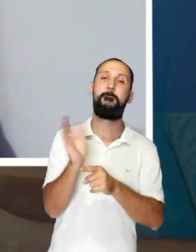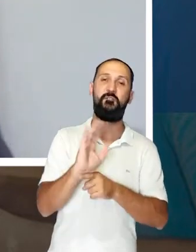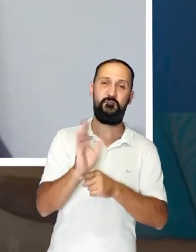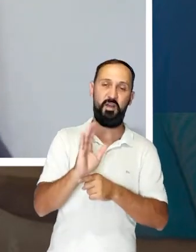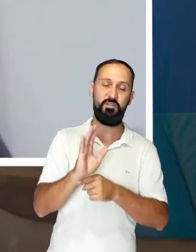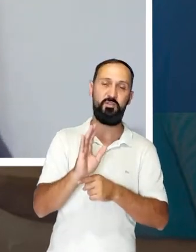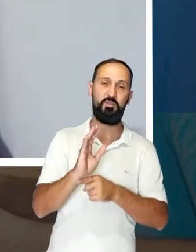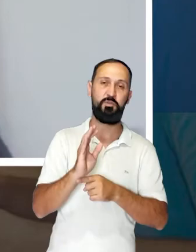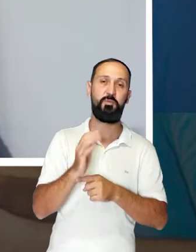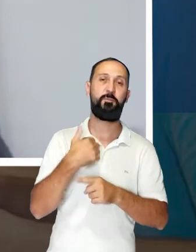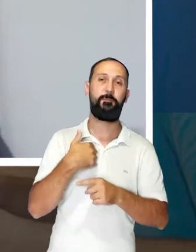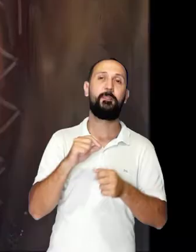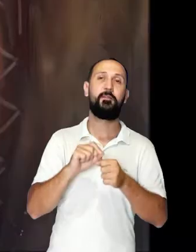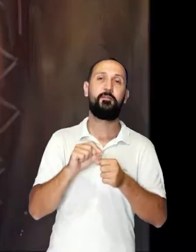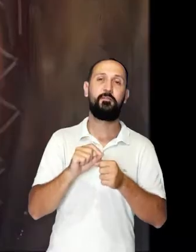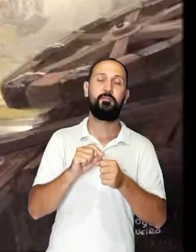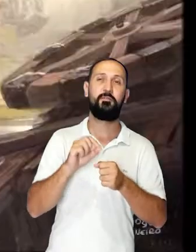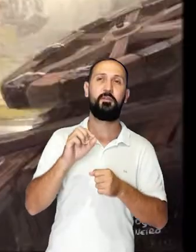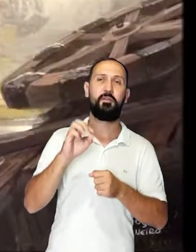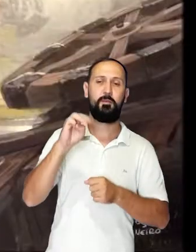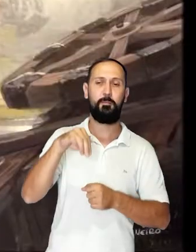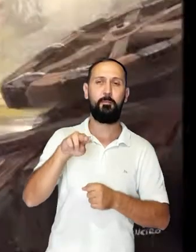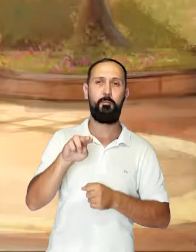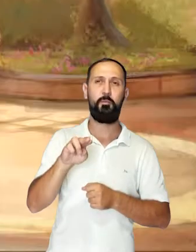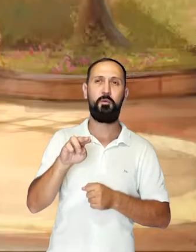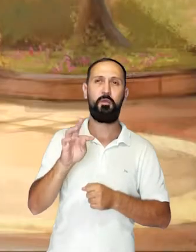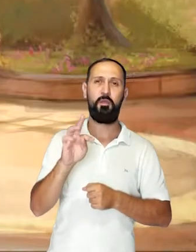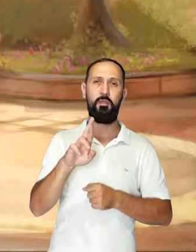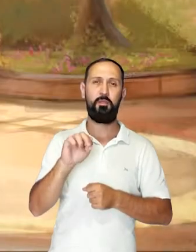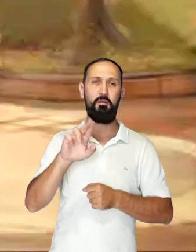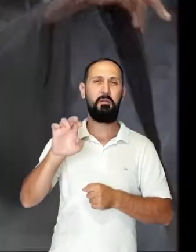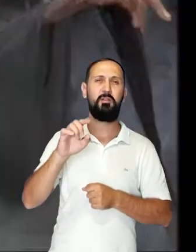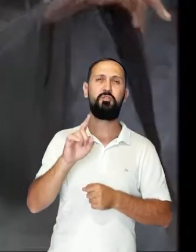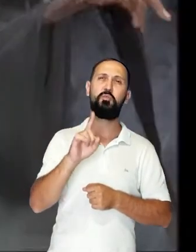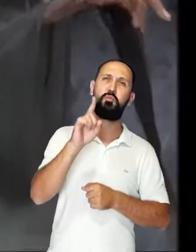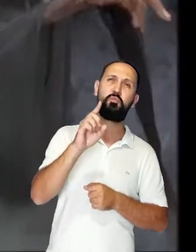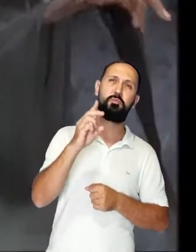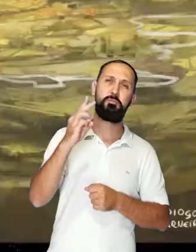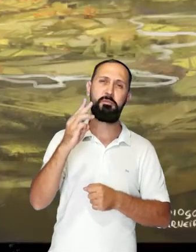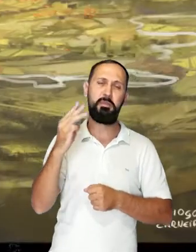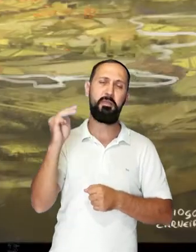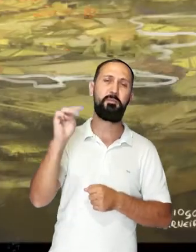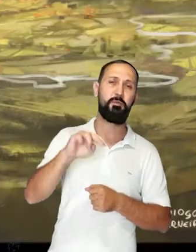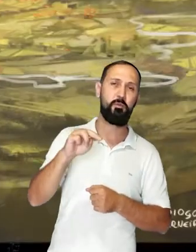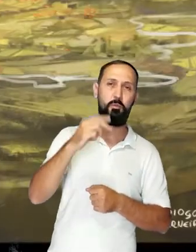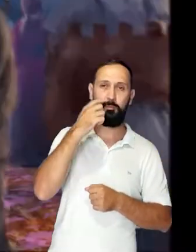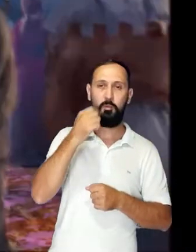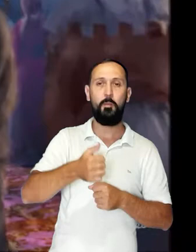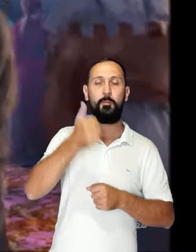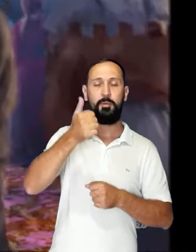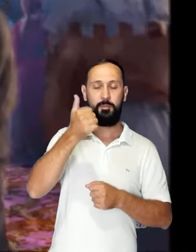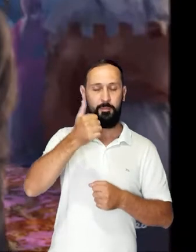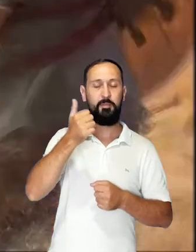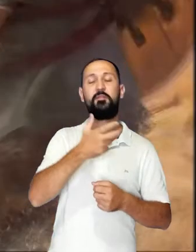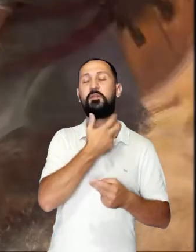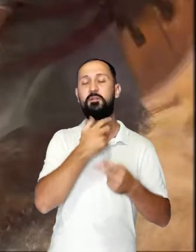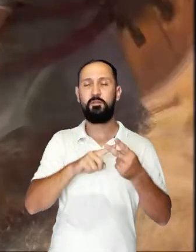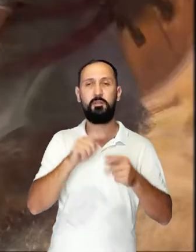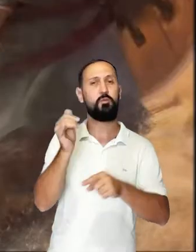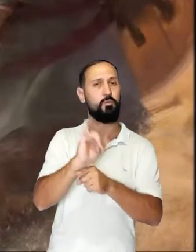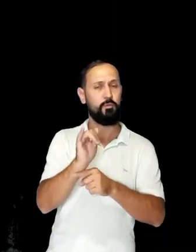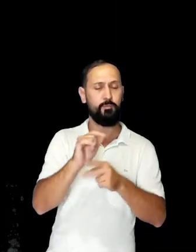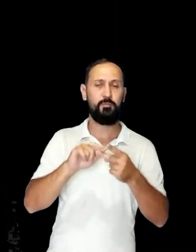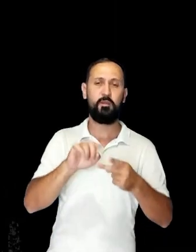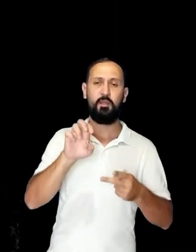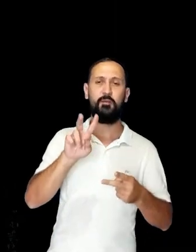alguns vídeos que eu fiz sobre o book trailers, na verdade, são book trailers de 1 a 2 minutos, você coloca O Primeiro Vampiro no